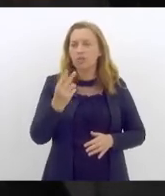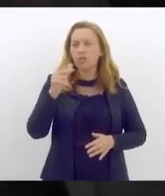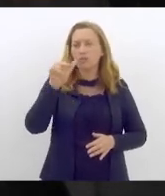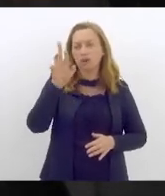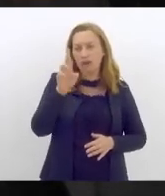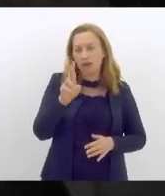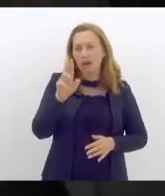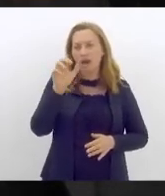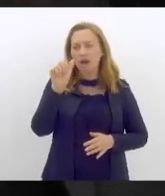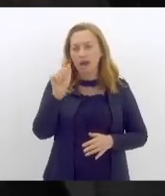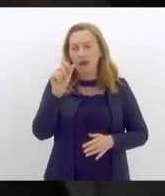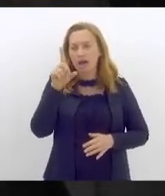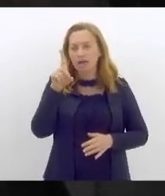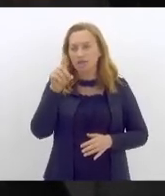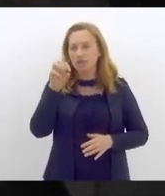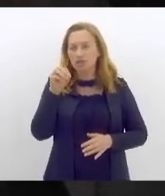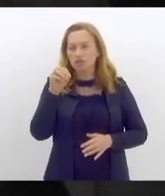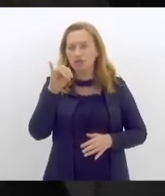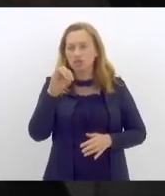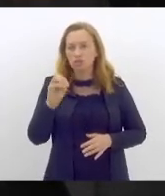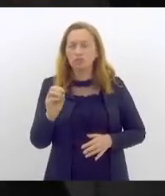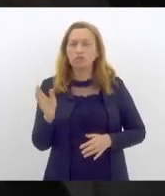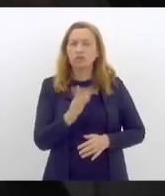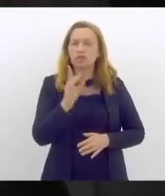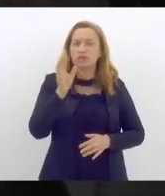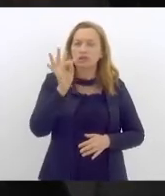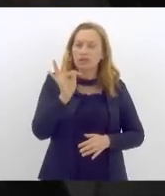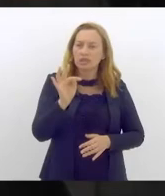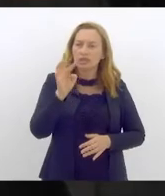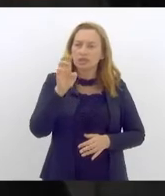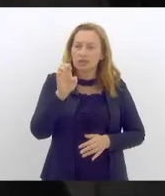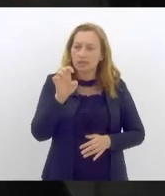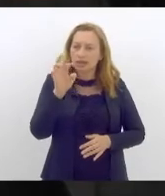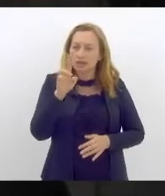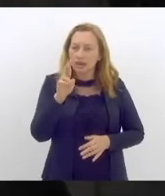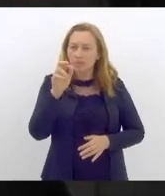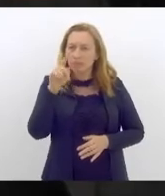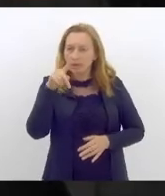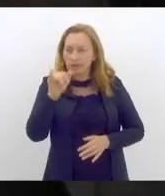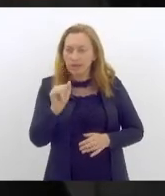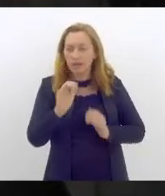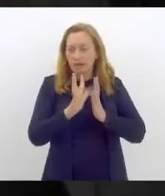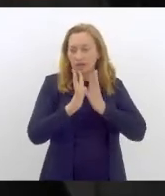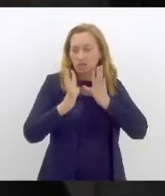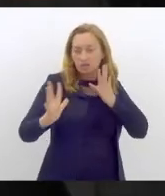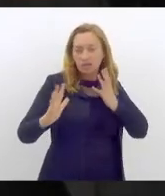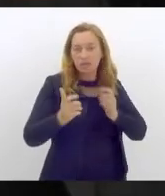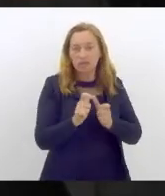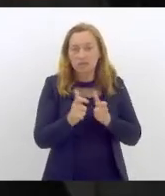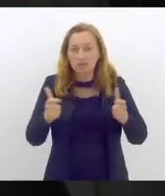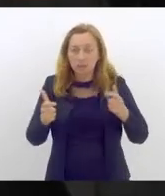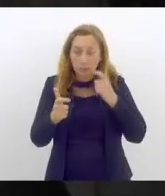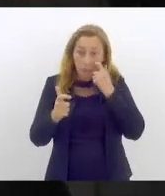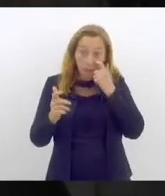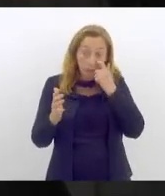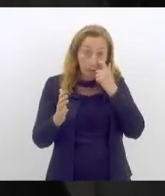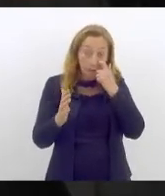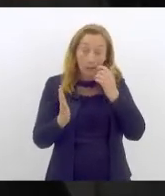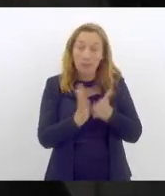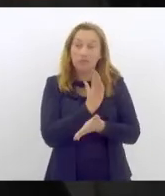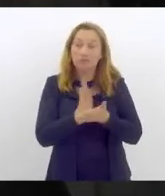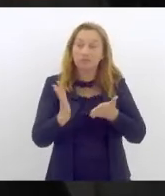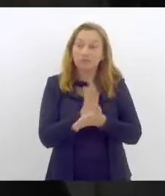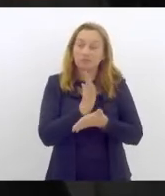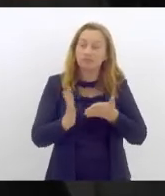as filas dos Regras São imensas e muitas vezes quando a pessoa vai ter o